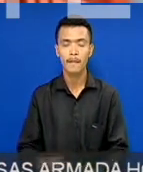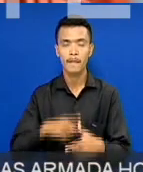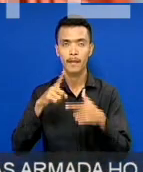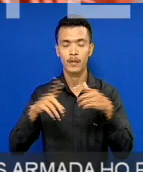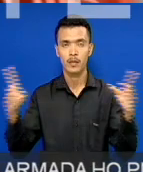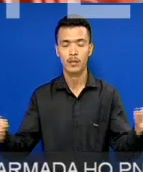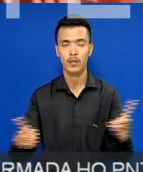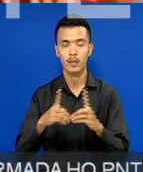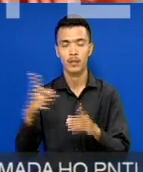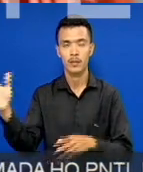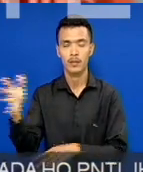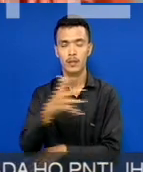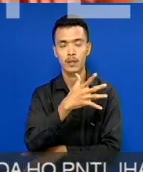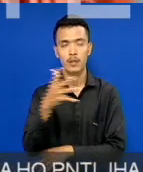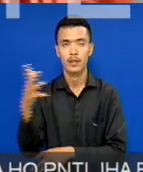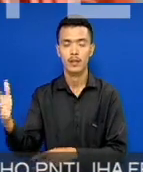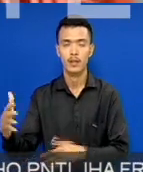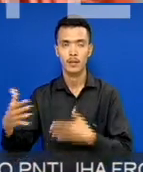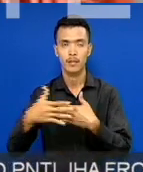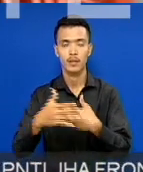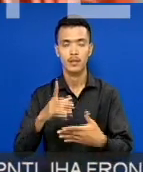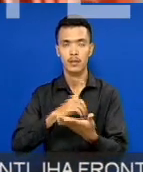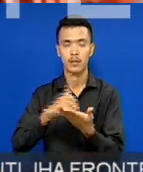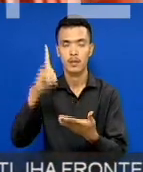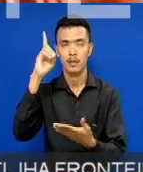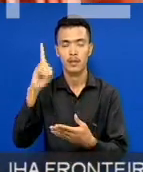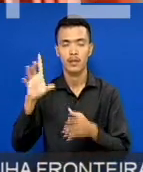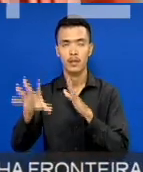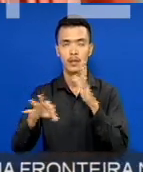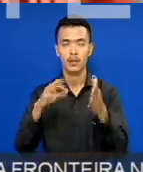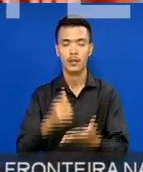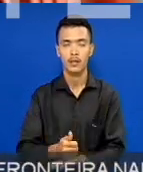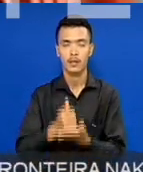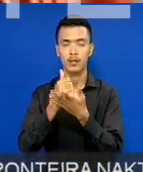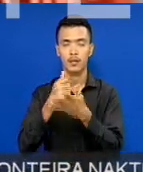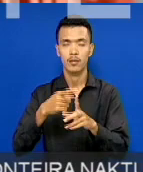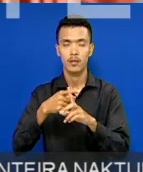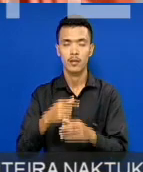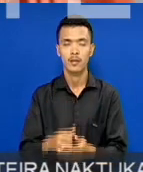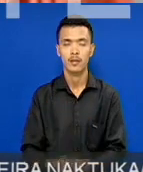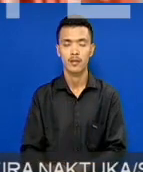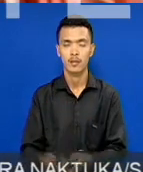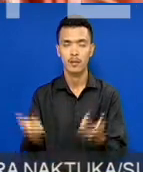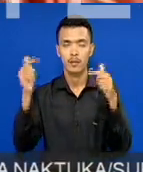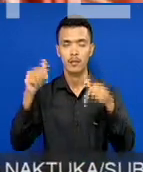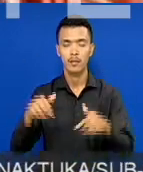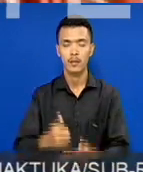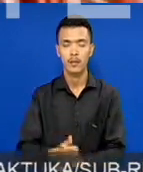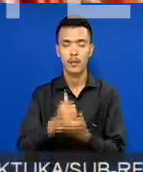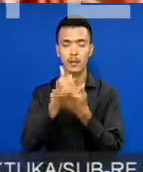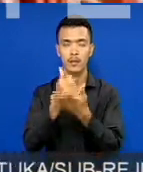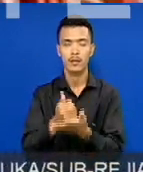Anin. Essa vez que semana de Irané, eu tenho uma intervenção assim. Parte relevante, hori mai apoio hansa